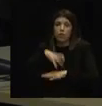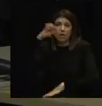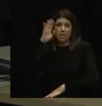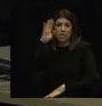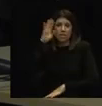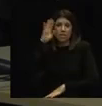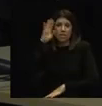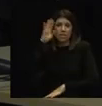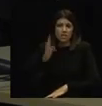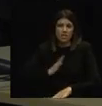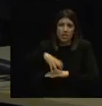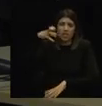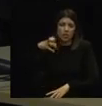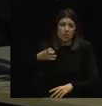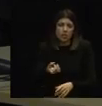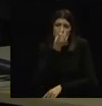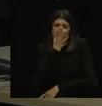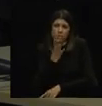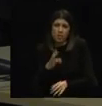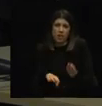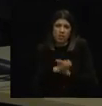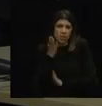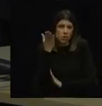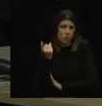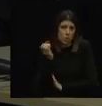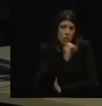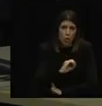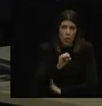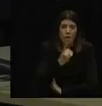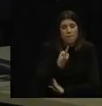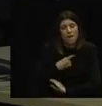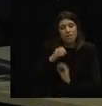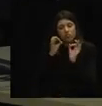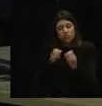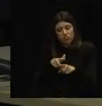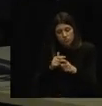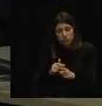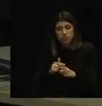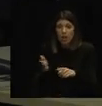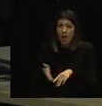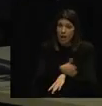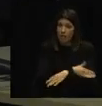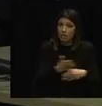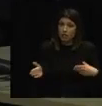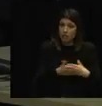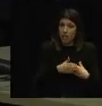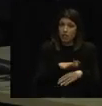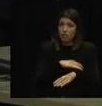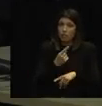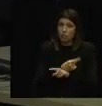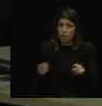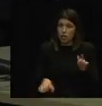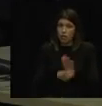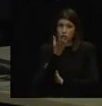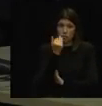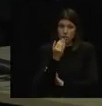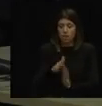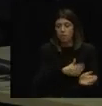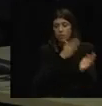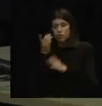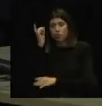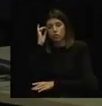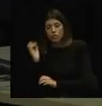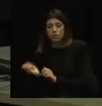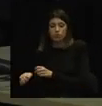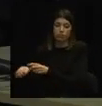e preocupa-nos insista na manutenção neste espaço, que chegou a ser desativado por falta de condições, mas os bombeiros